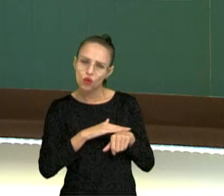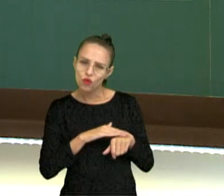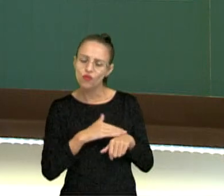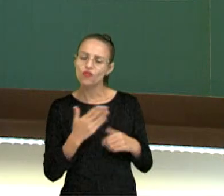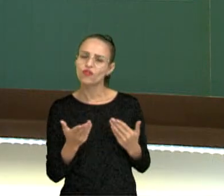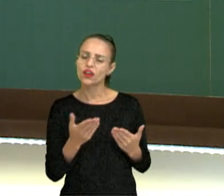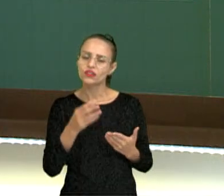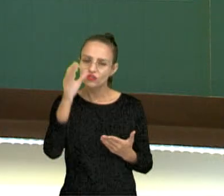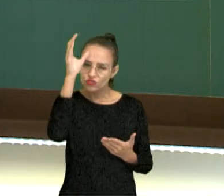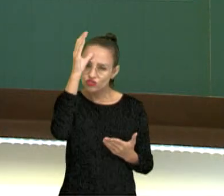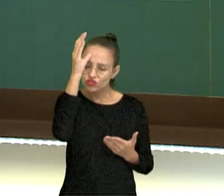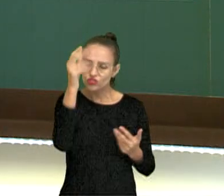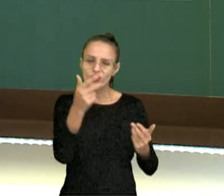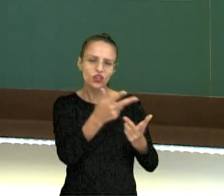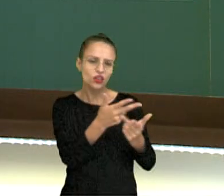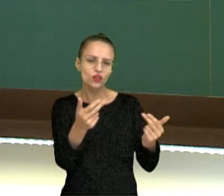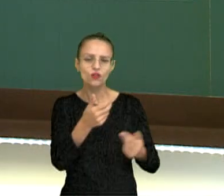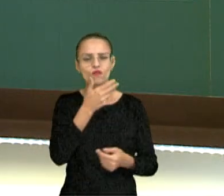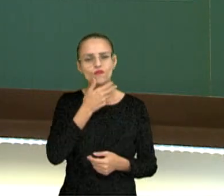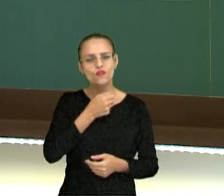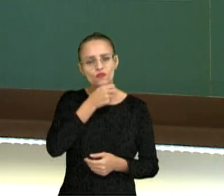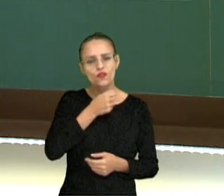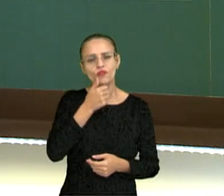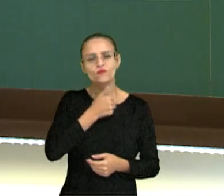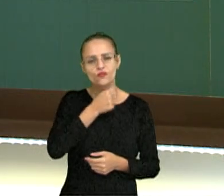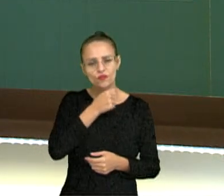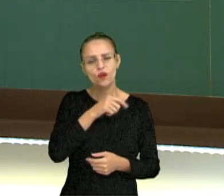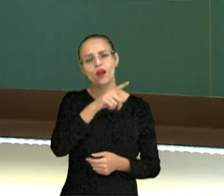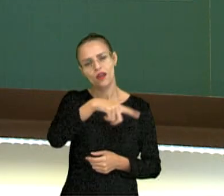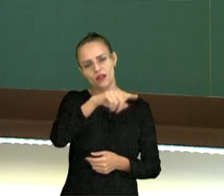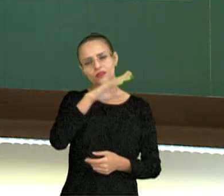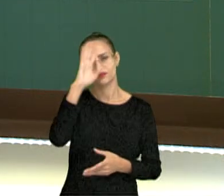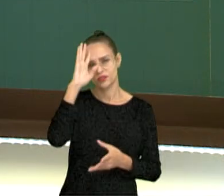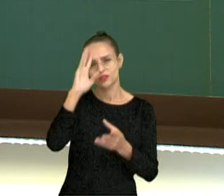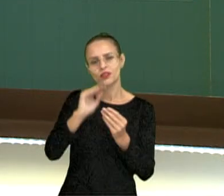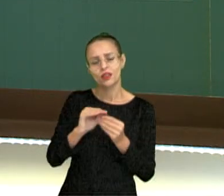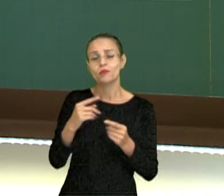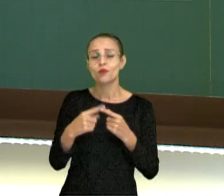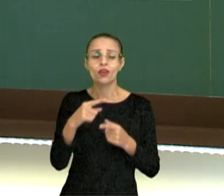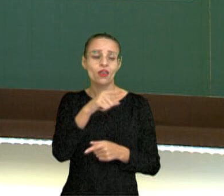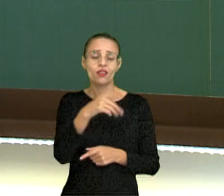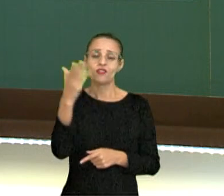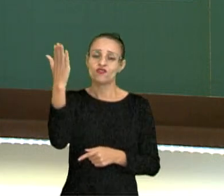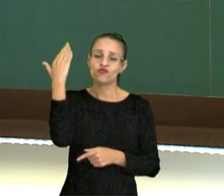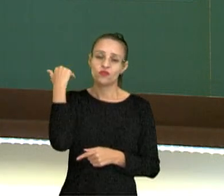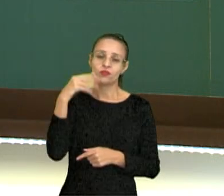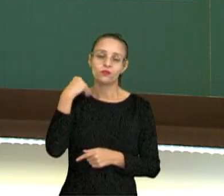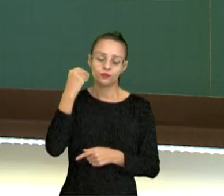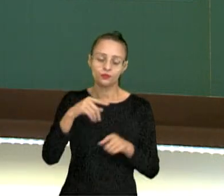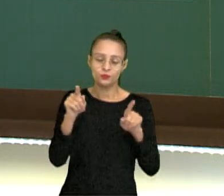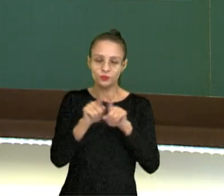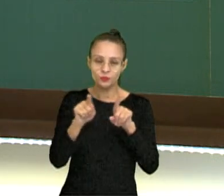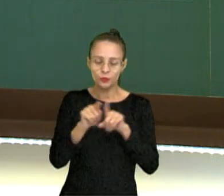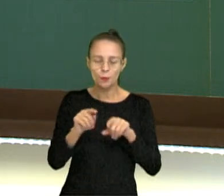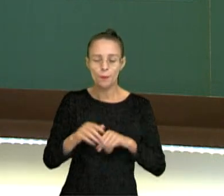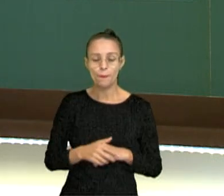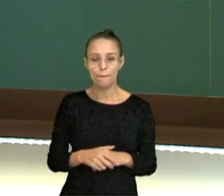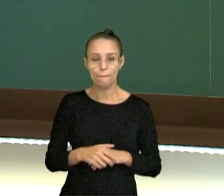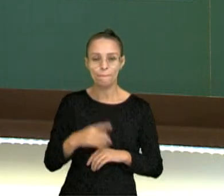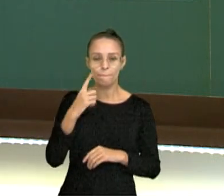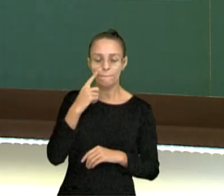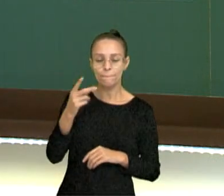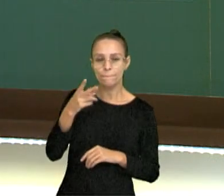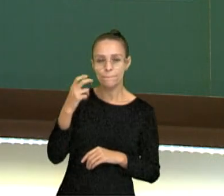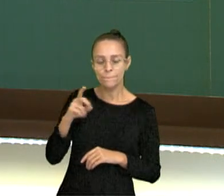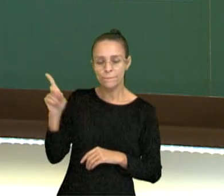com seus tios, com os avós. Eles vão entender porque eles passaram por isso. Observem aqui nessa imagem,